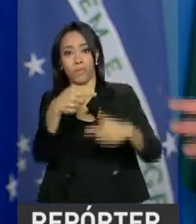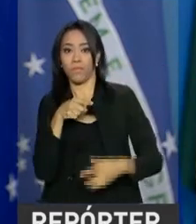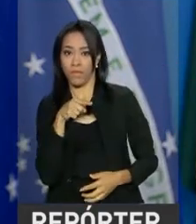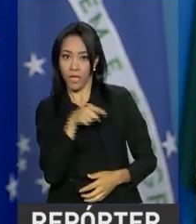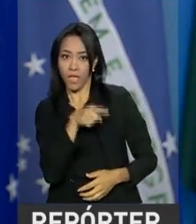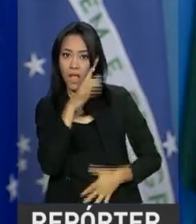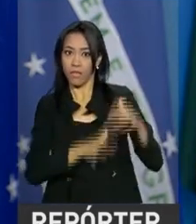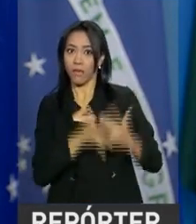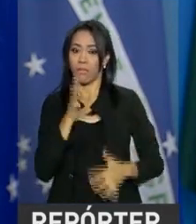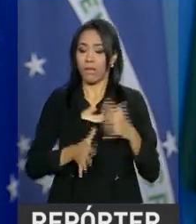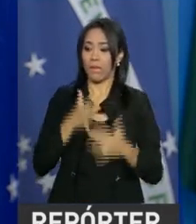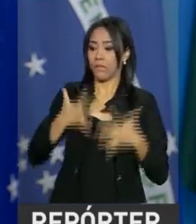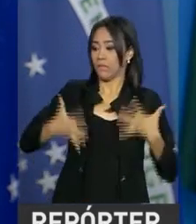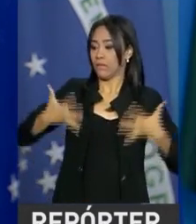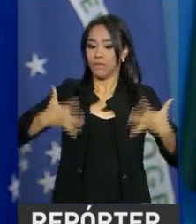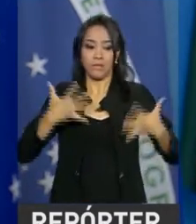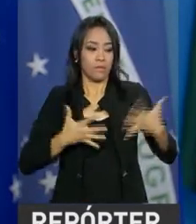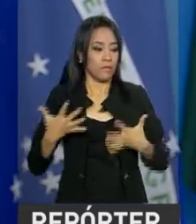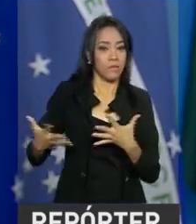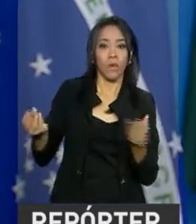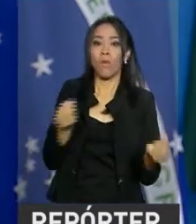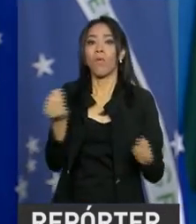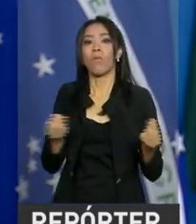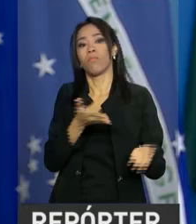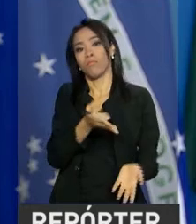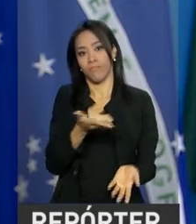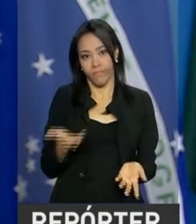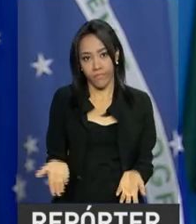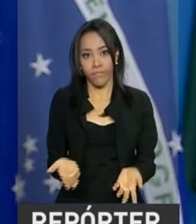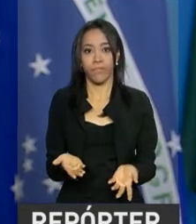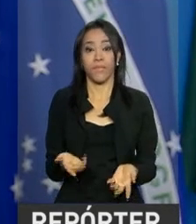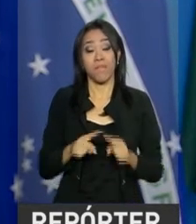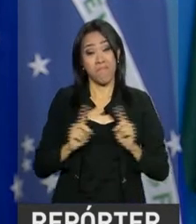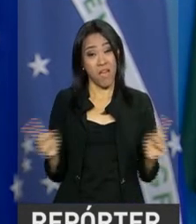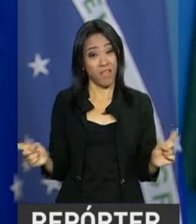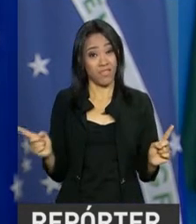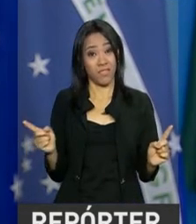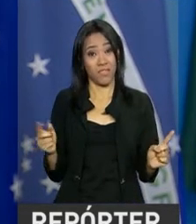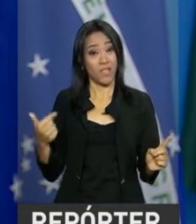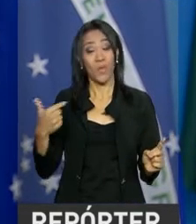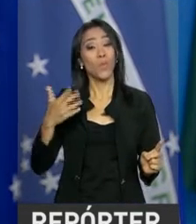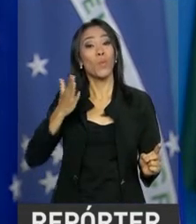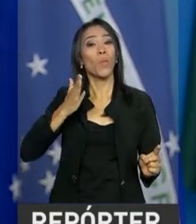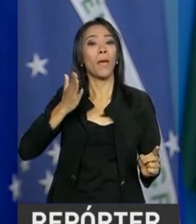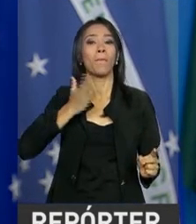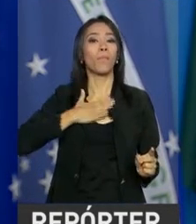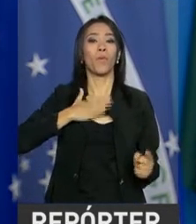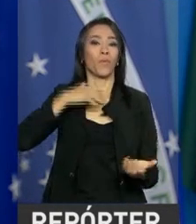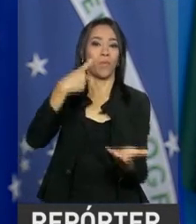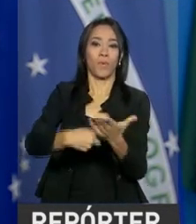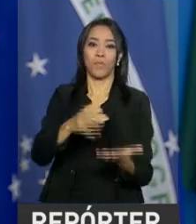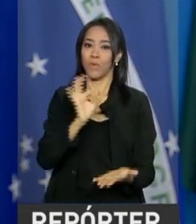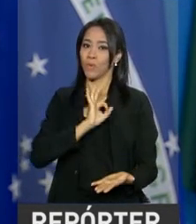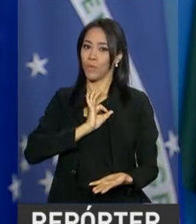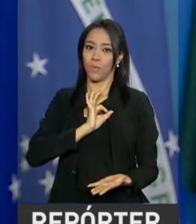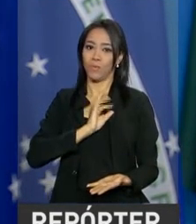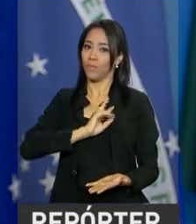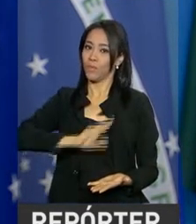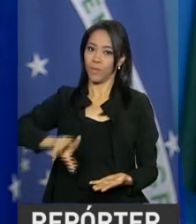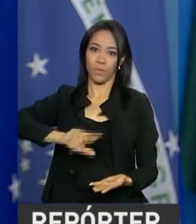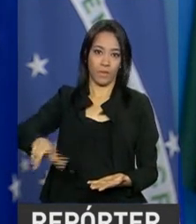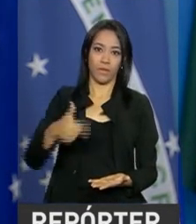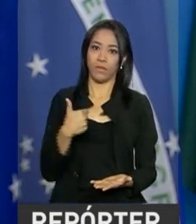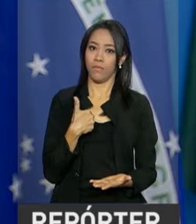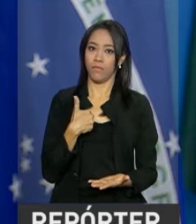atrapalhado e todo desarticulado mas esta não é a missão de